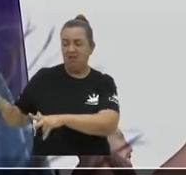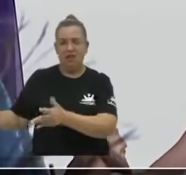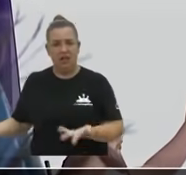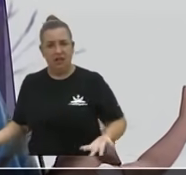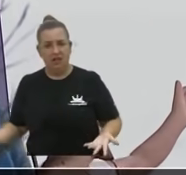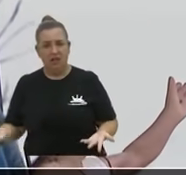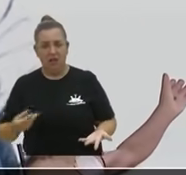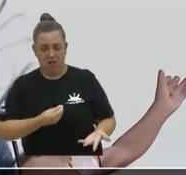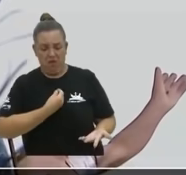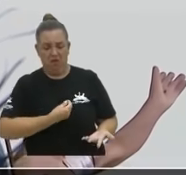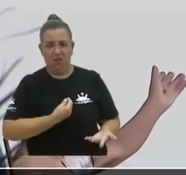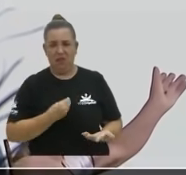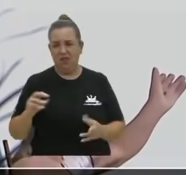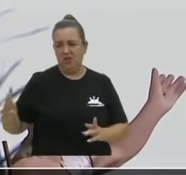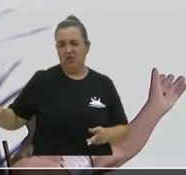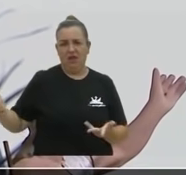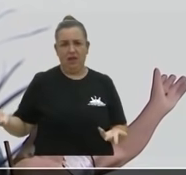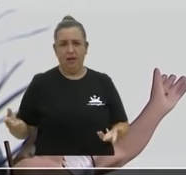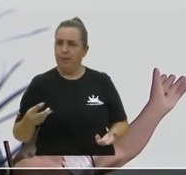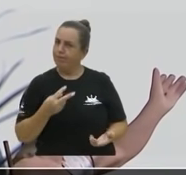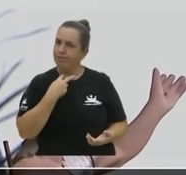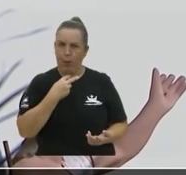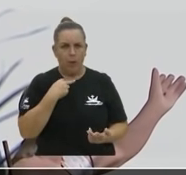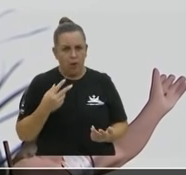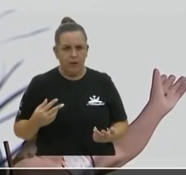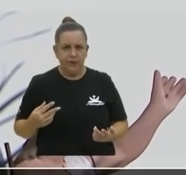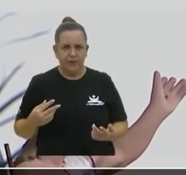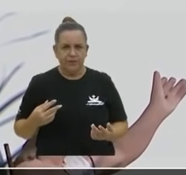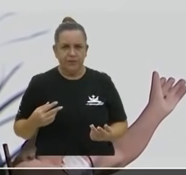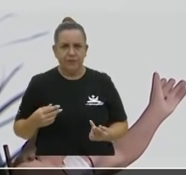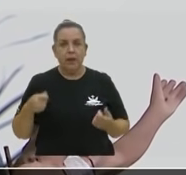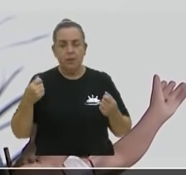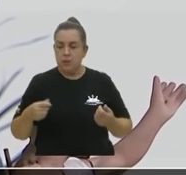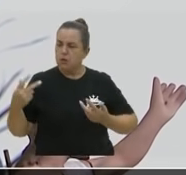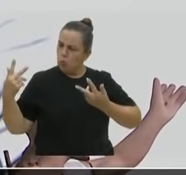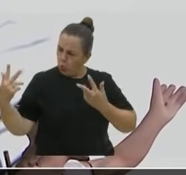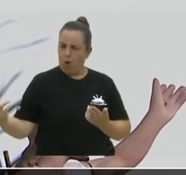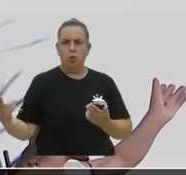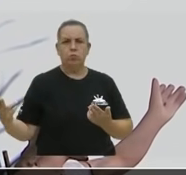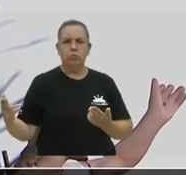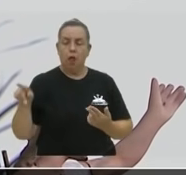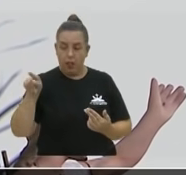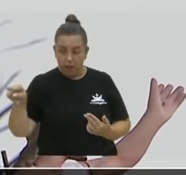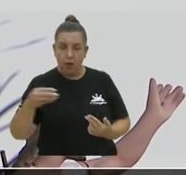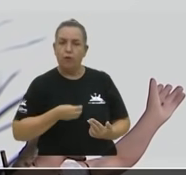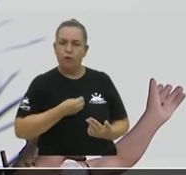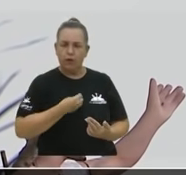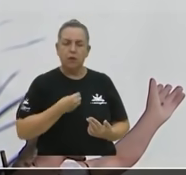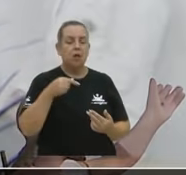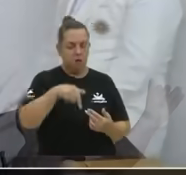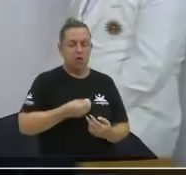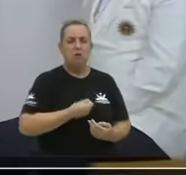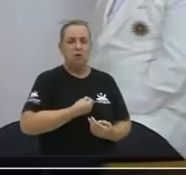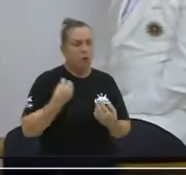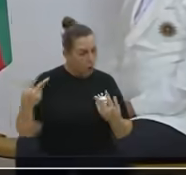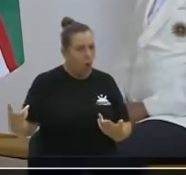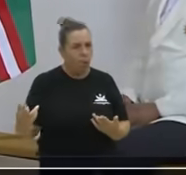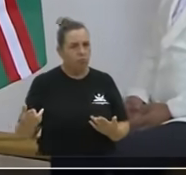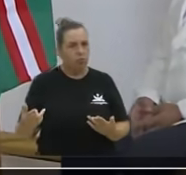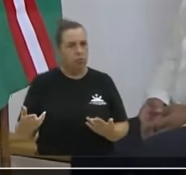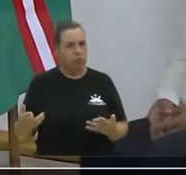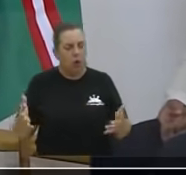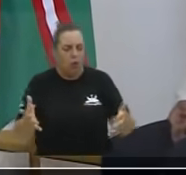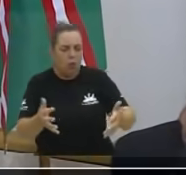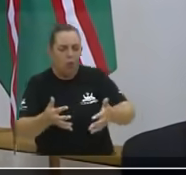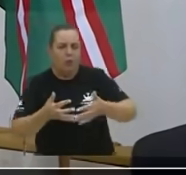comparação, sempre estar aberto para acolher a outra pessoa. E a outra pessoa